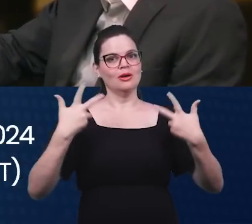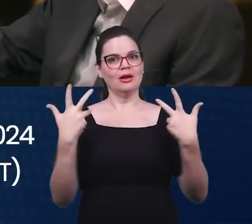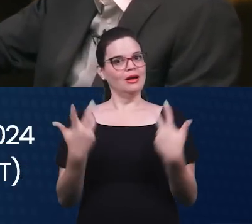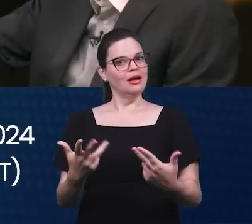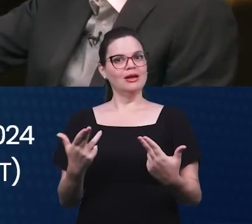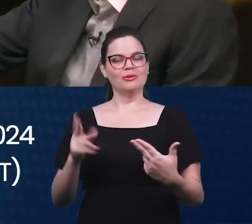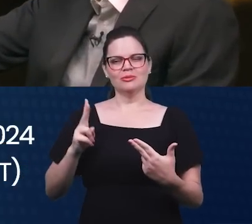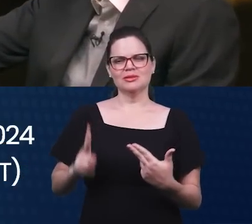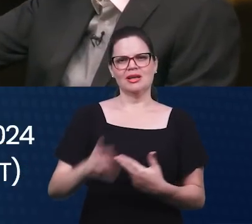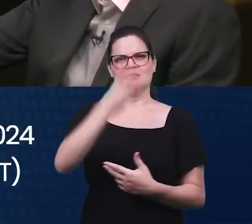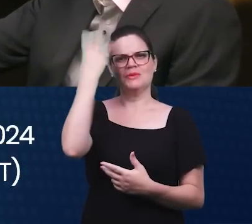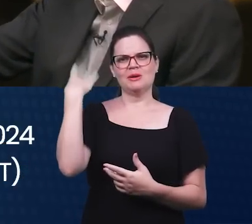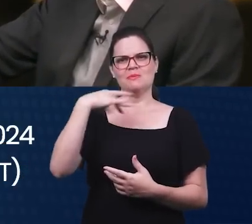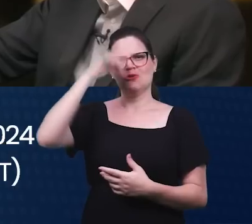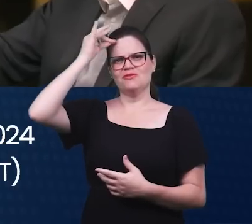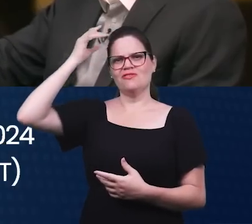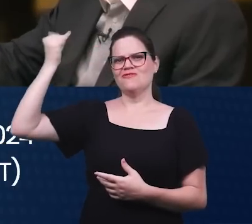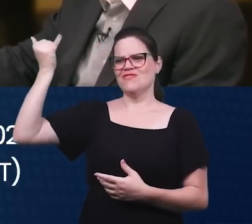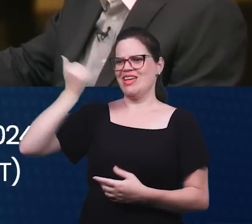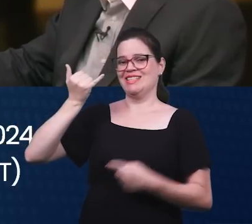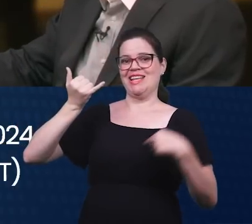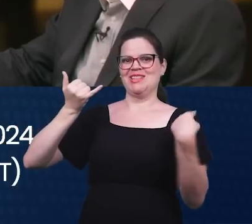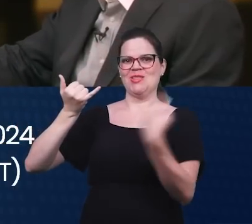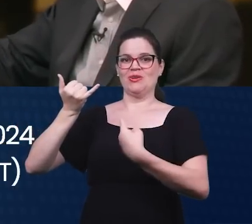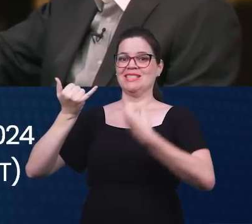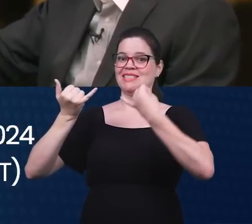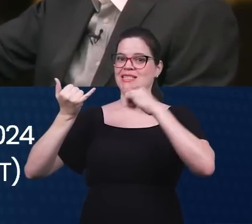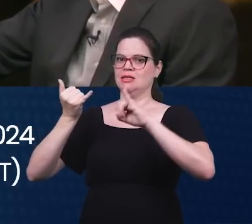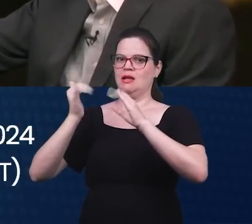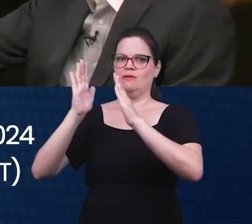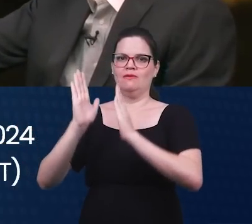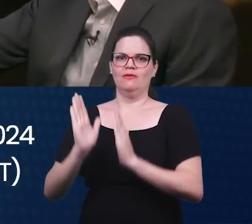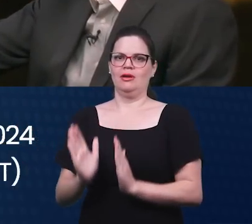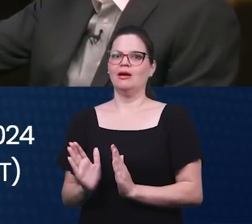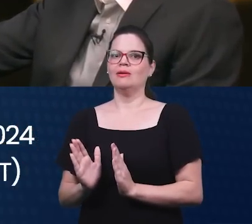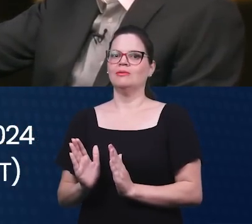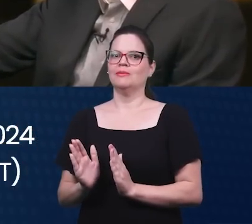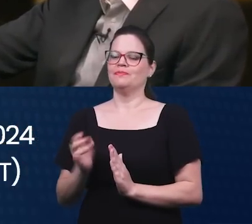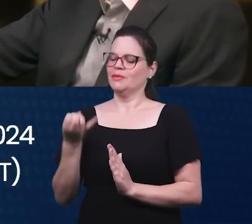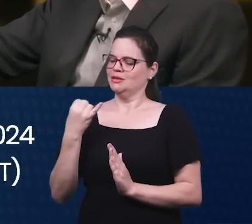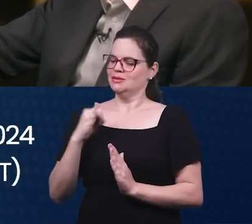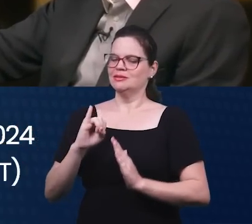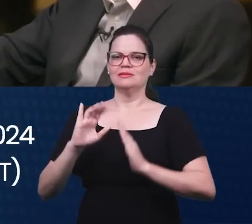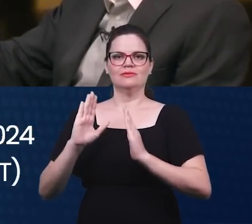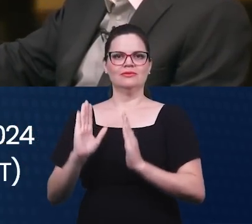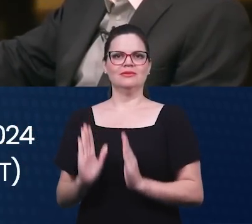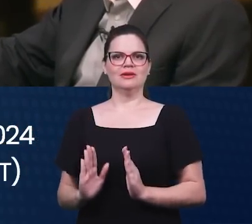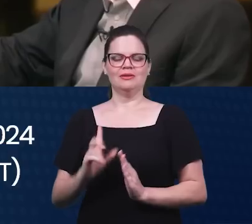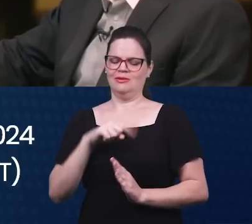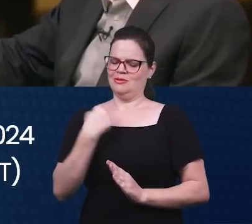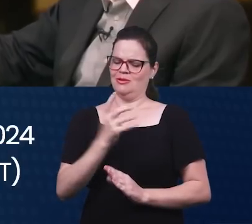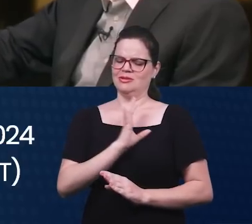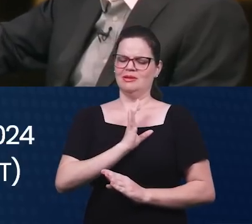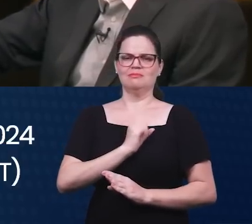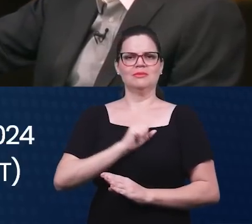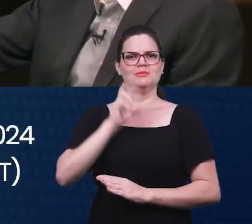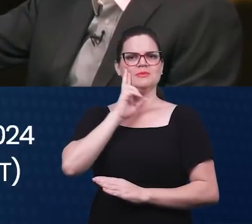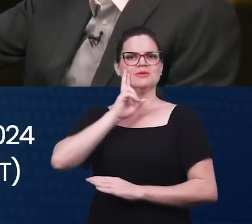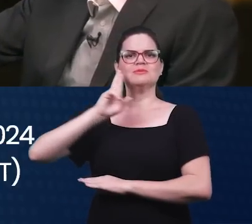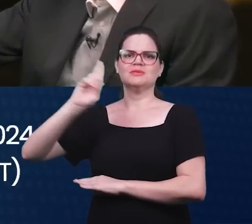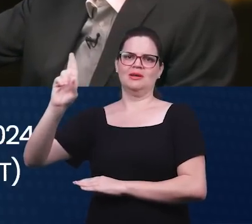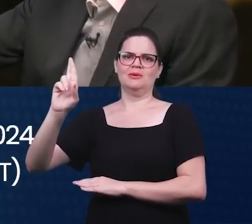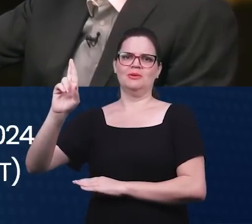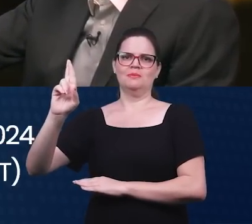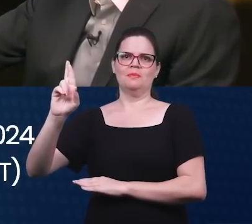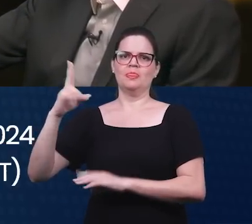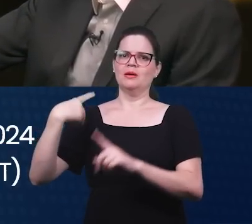não é você que encontra o profeta, é ela que te encontra. Nós o amamos porque ele nos amou primeiro. Não fomos nós que o